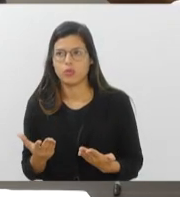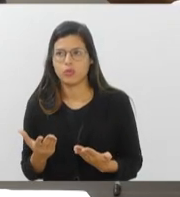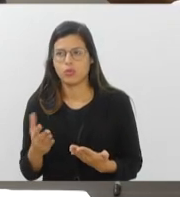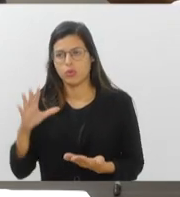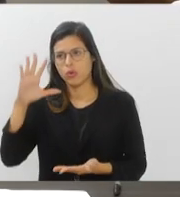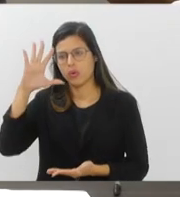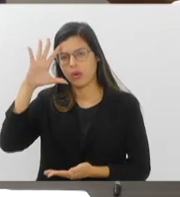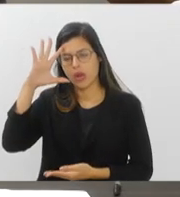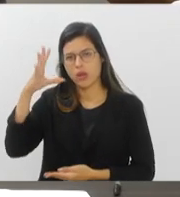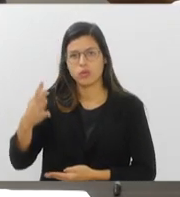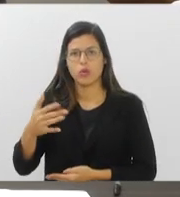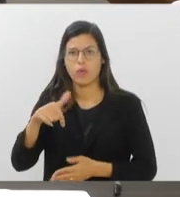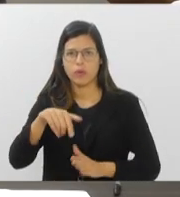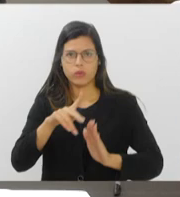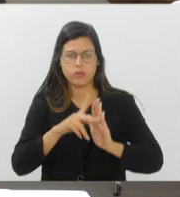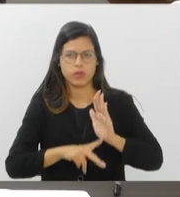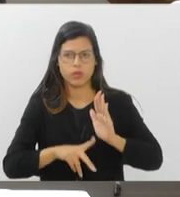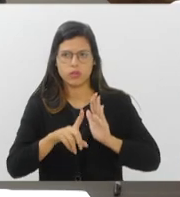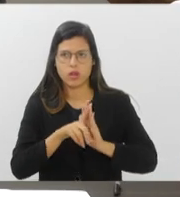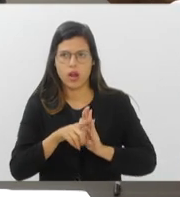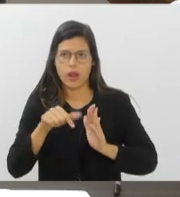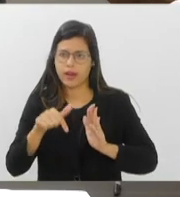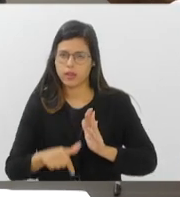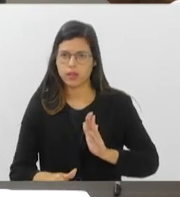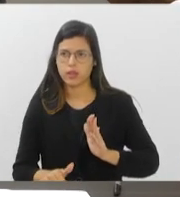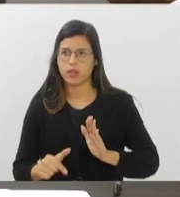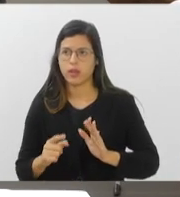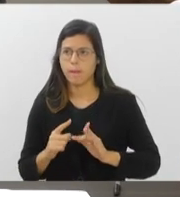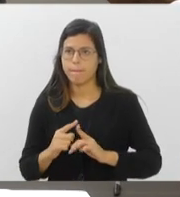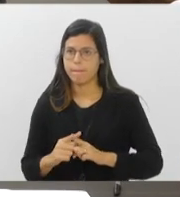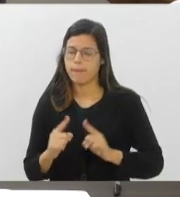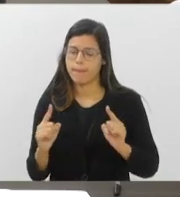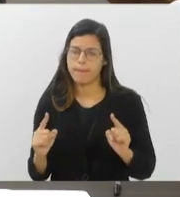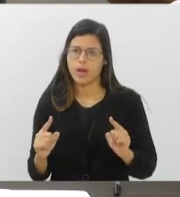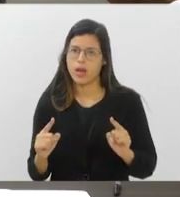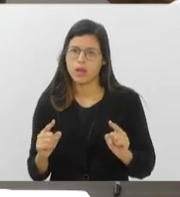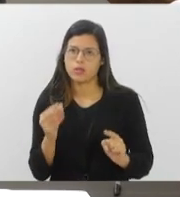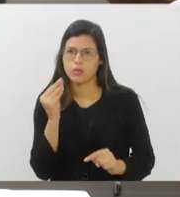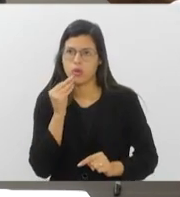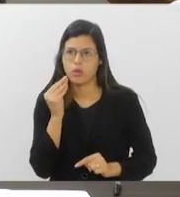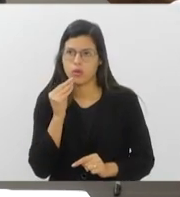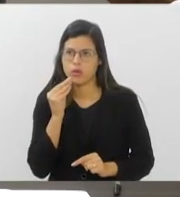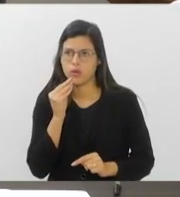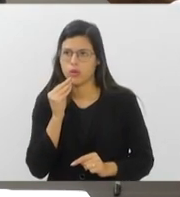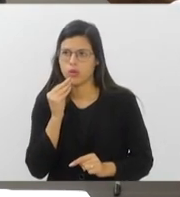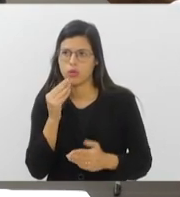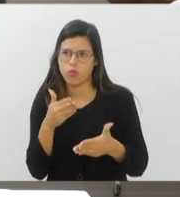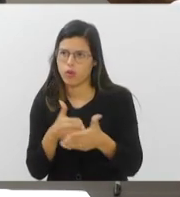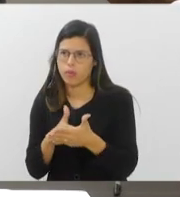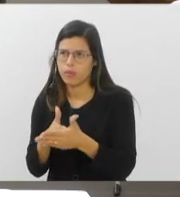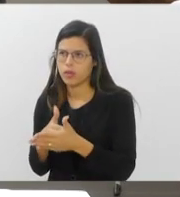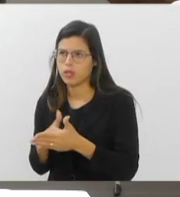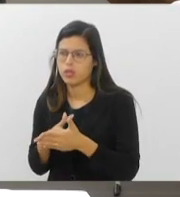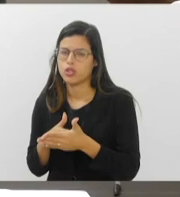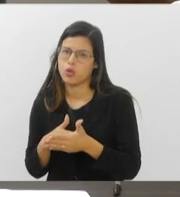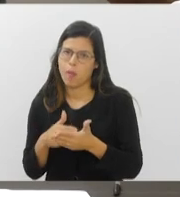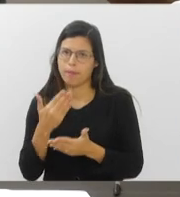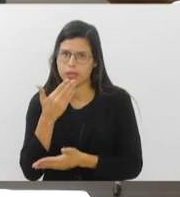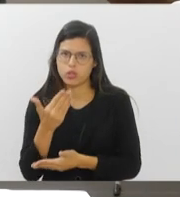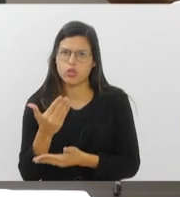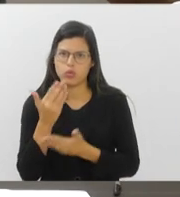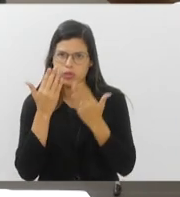resolver os projetos aqui, mas se obviamente que não vou impedir a vista de Vossa Excelência,